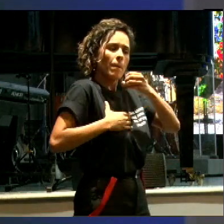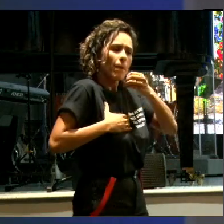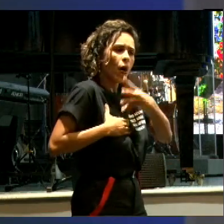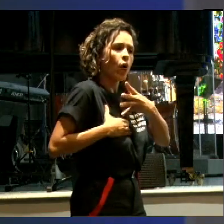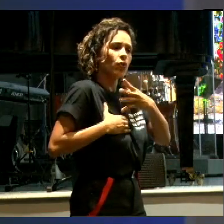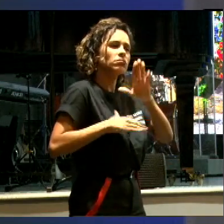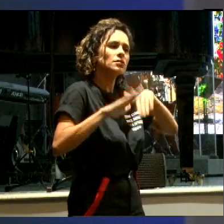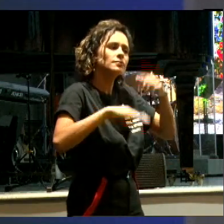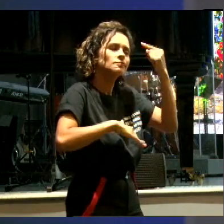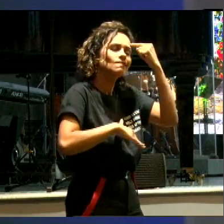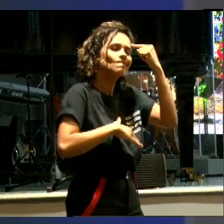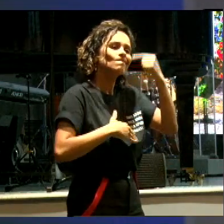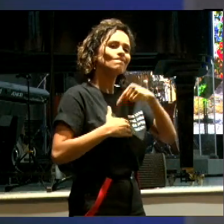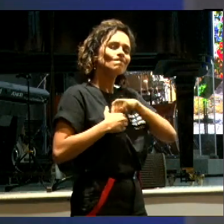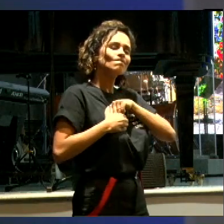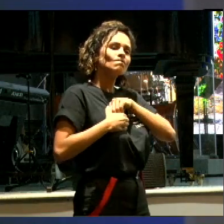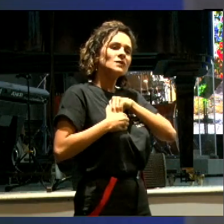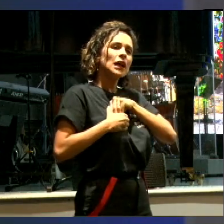para fora.